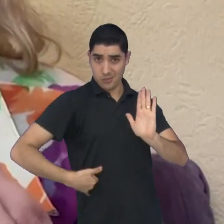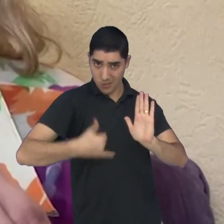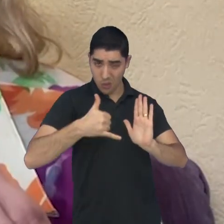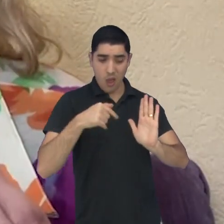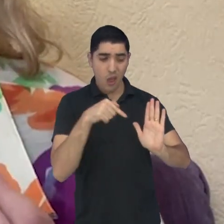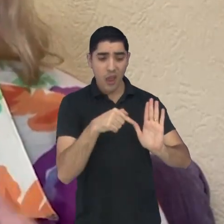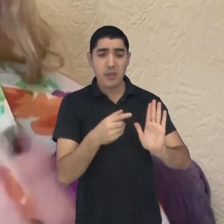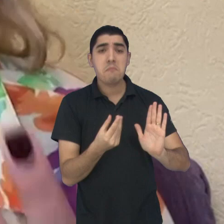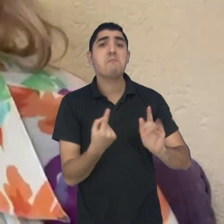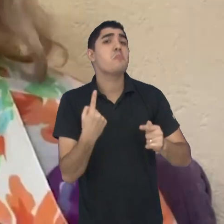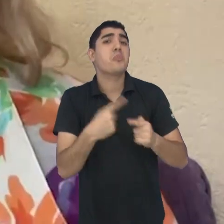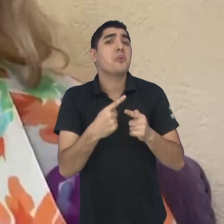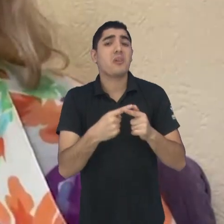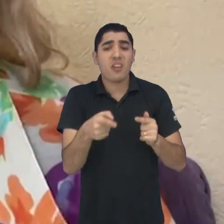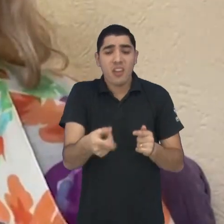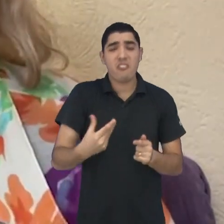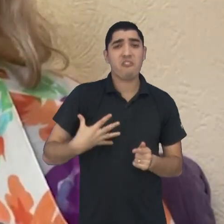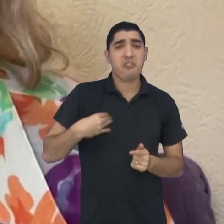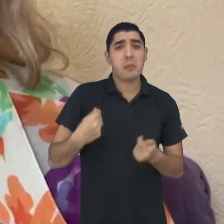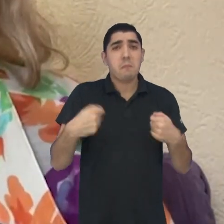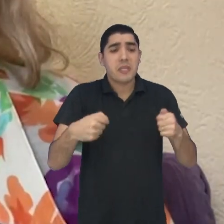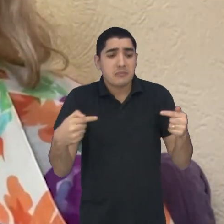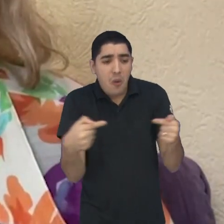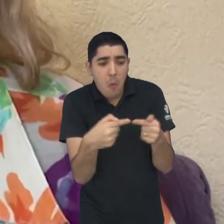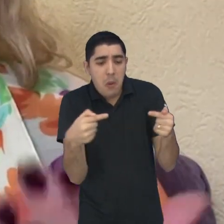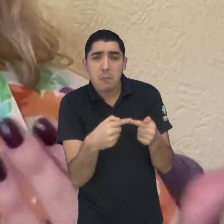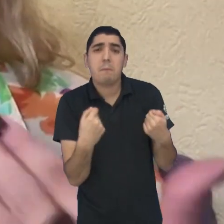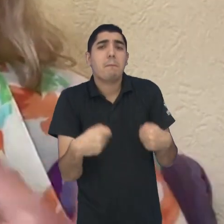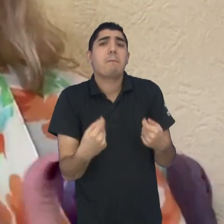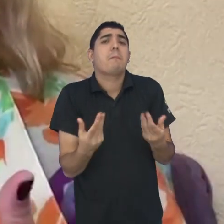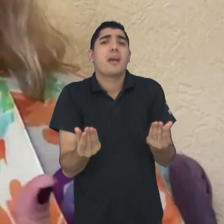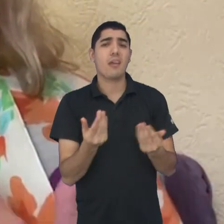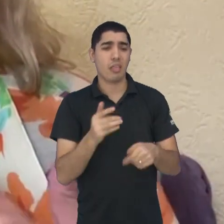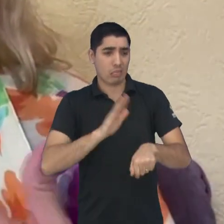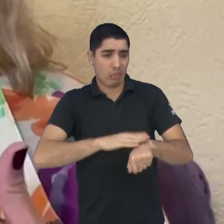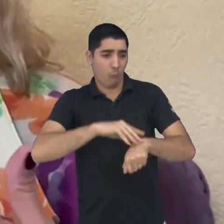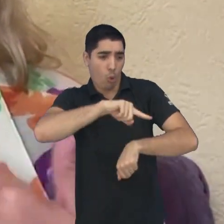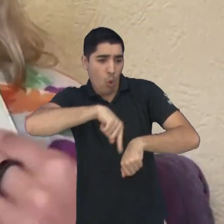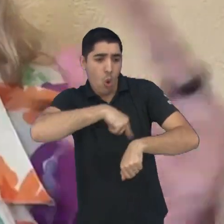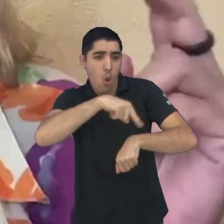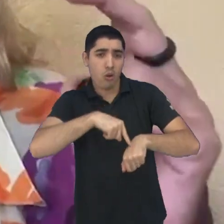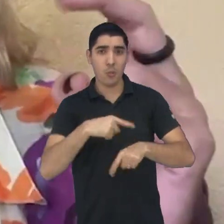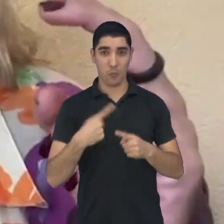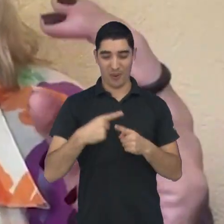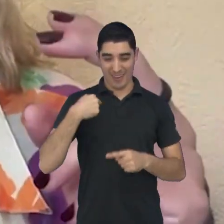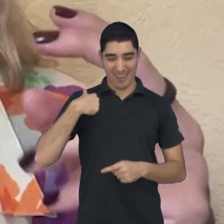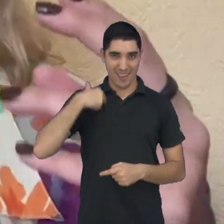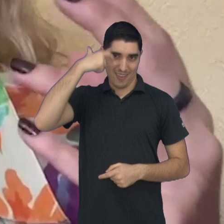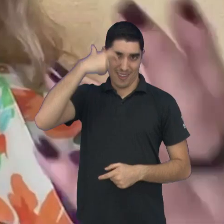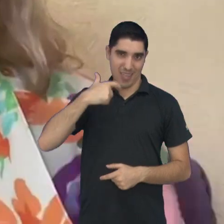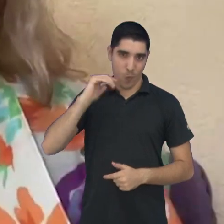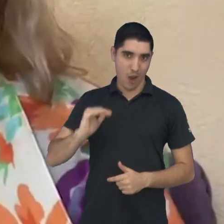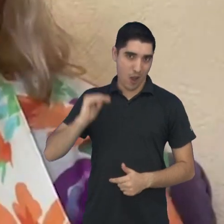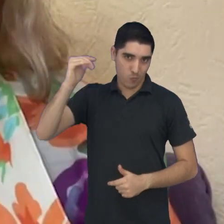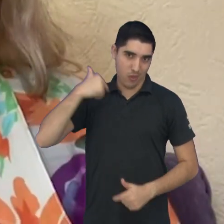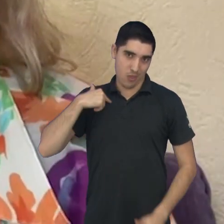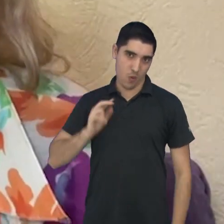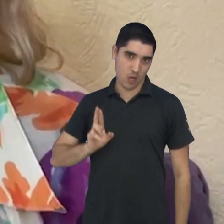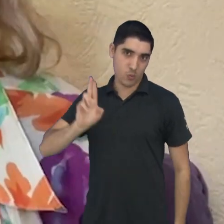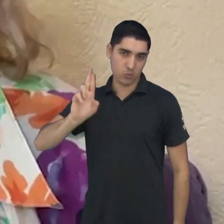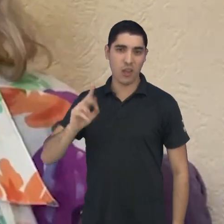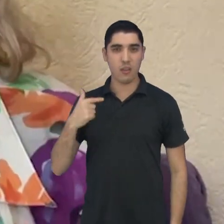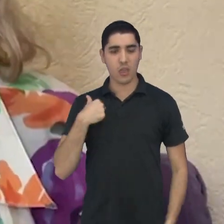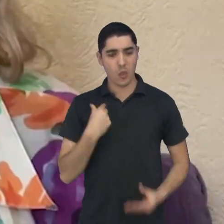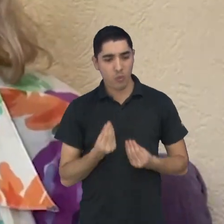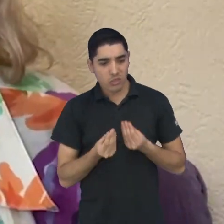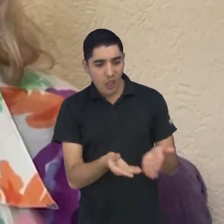na vida do meu filho. Por que ele ficava tanto tempo ali na tela? Porque eu, adulta responsiva, entreguei as telas para o